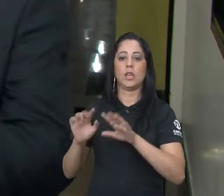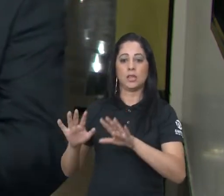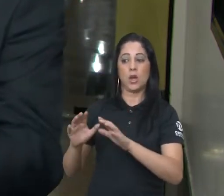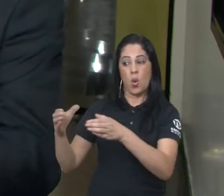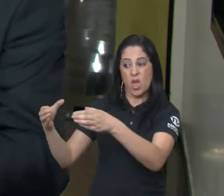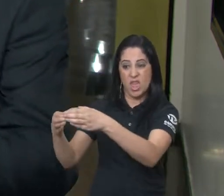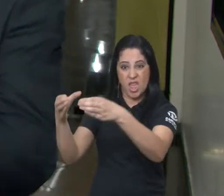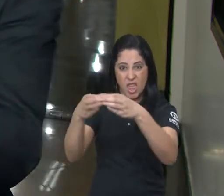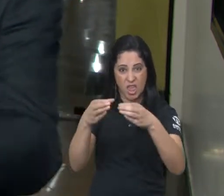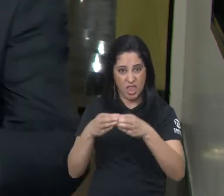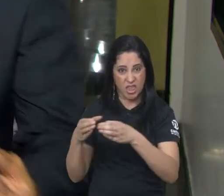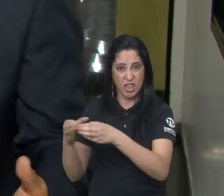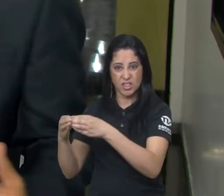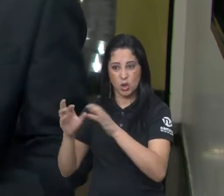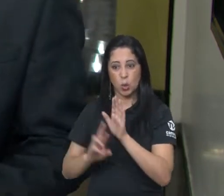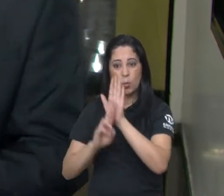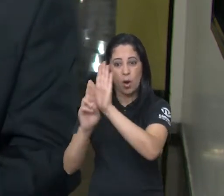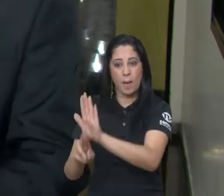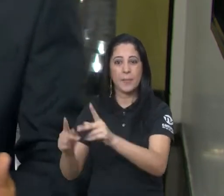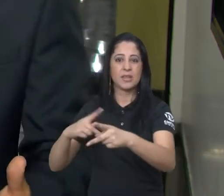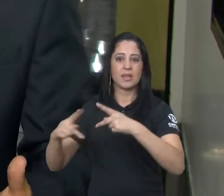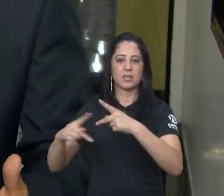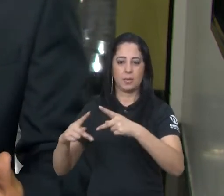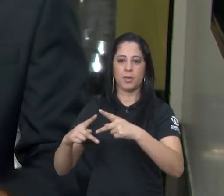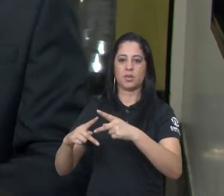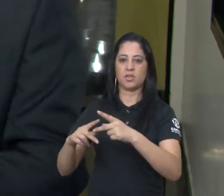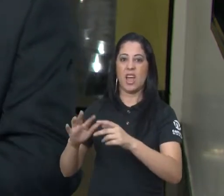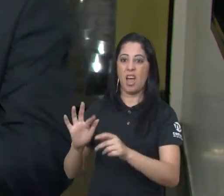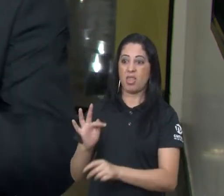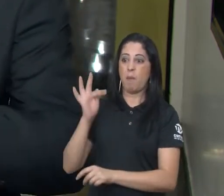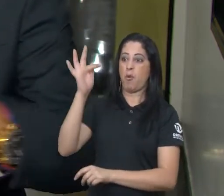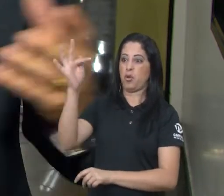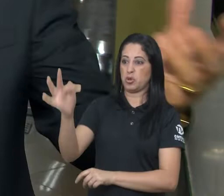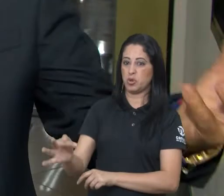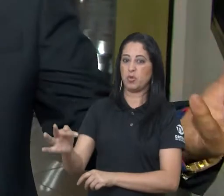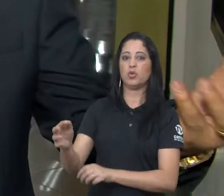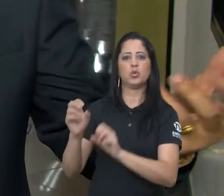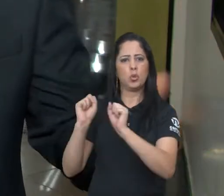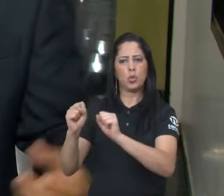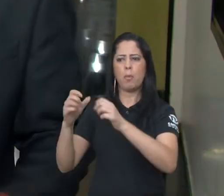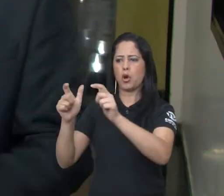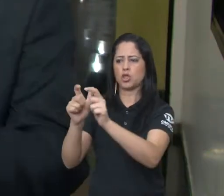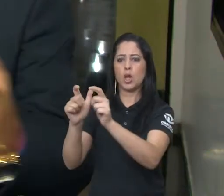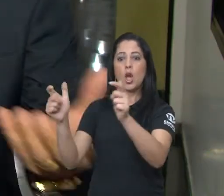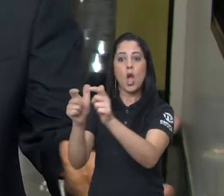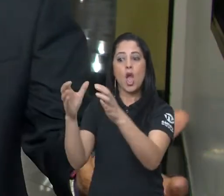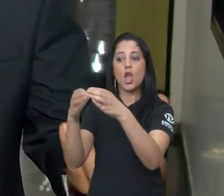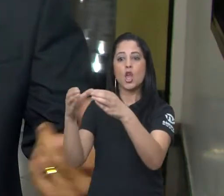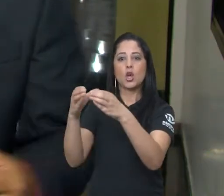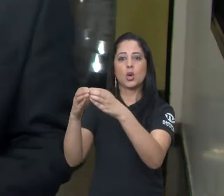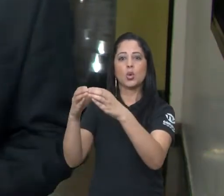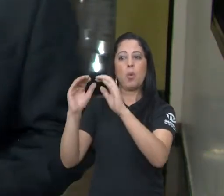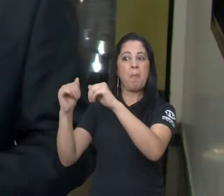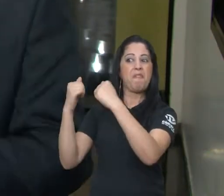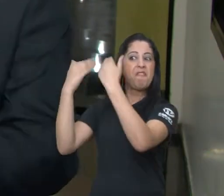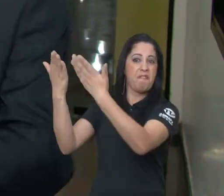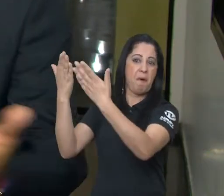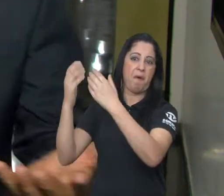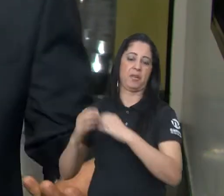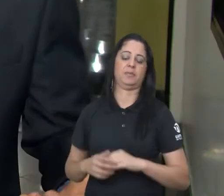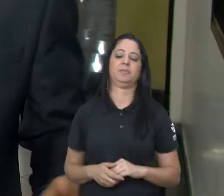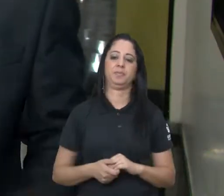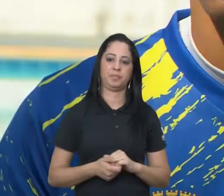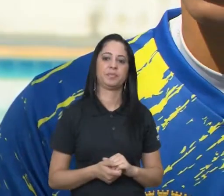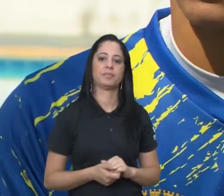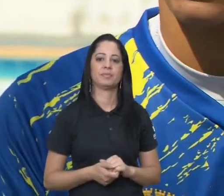e dessas equipes que representam a cidade saem grandes talentos para as equipes profissionais até mesmo no